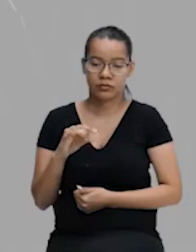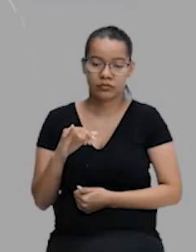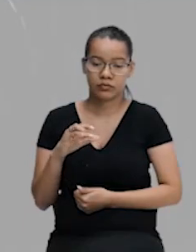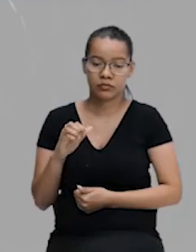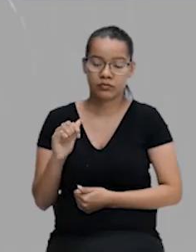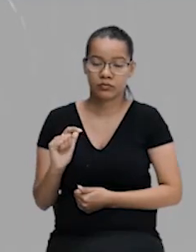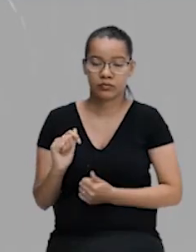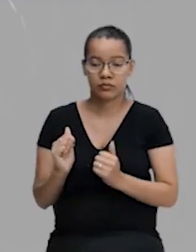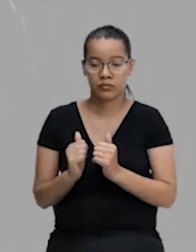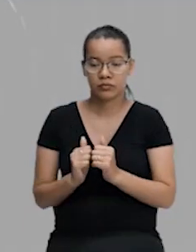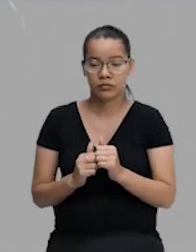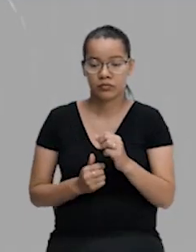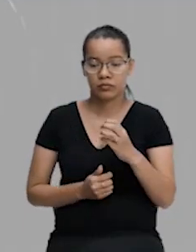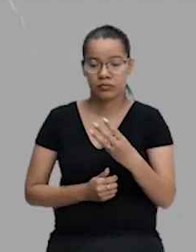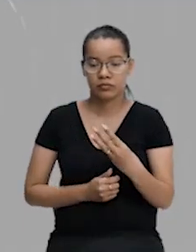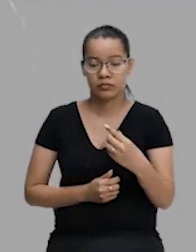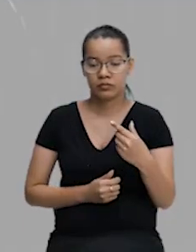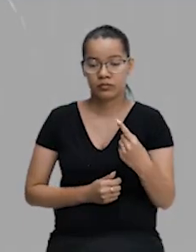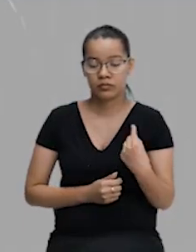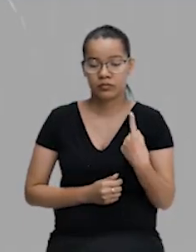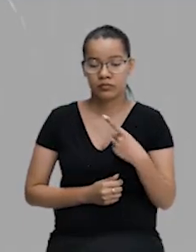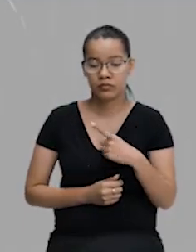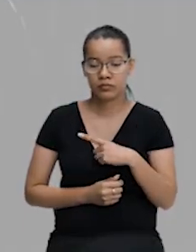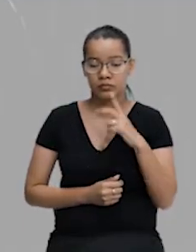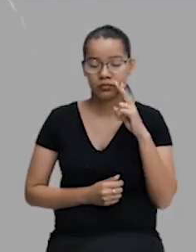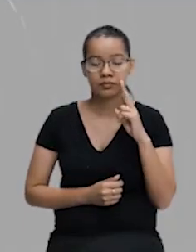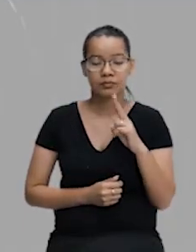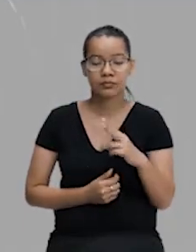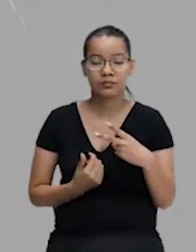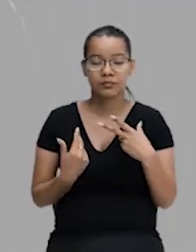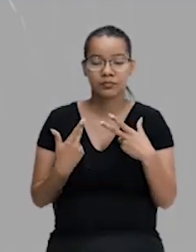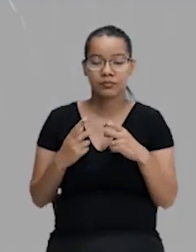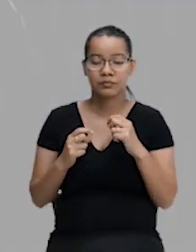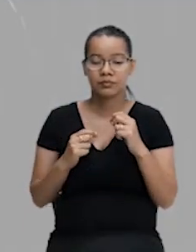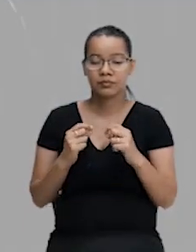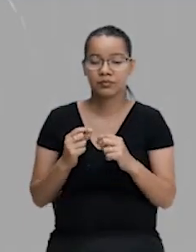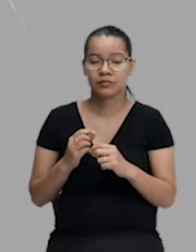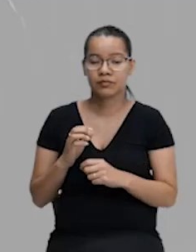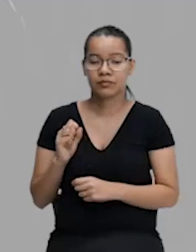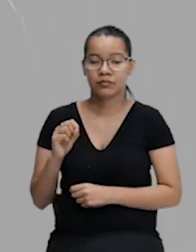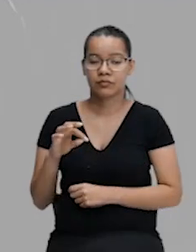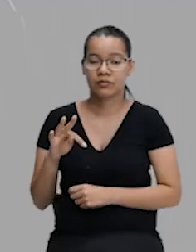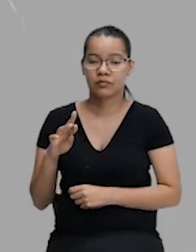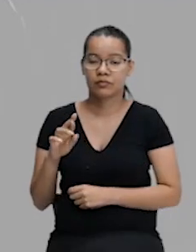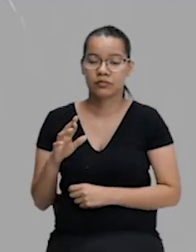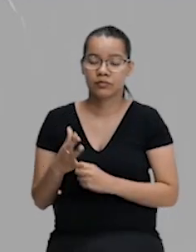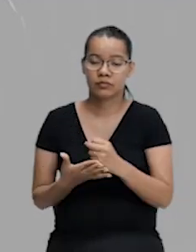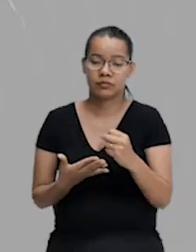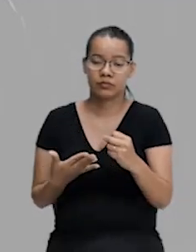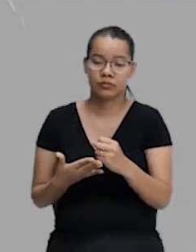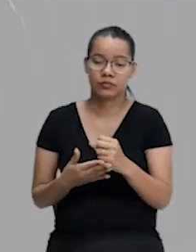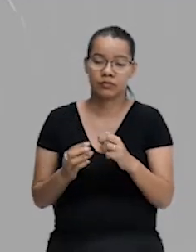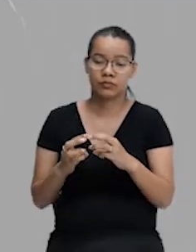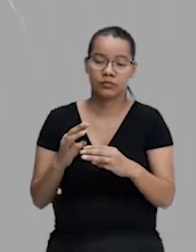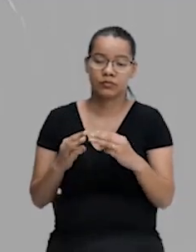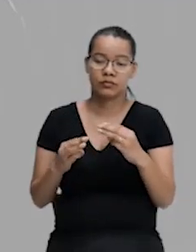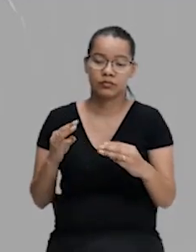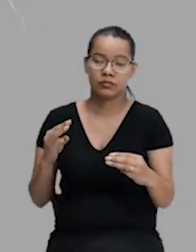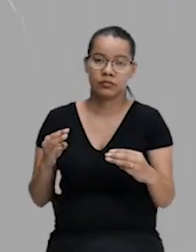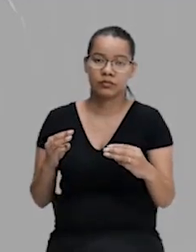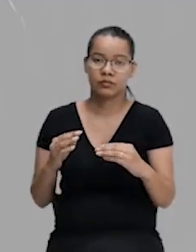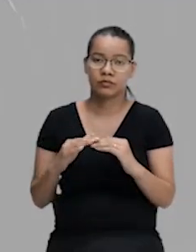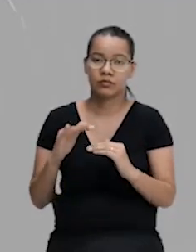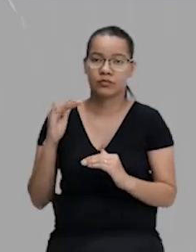31 carbonos. Então, a gente já observa que é um éster de massa molar maior, ou seja, um éster é